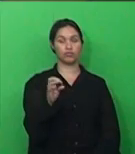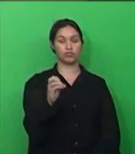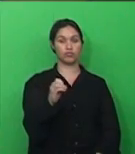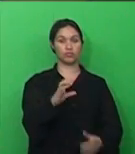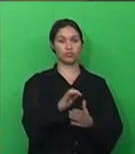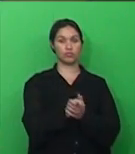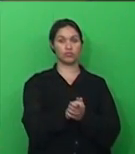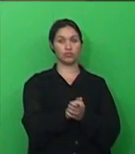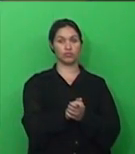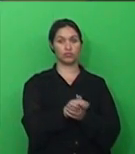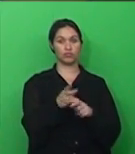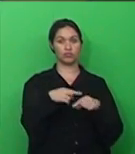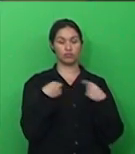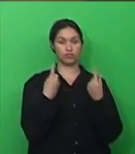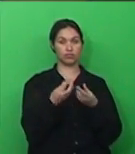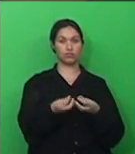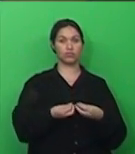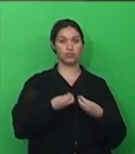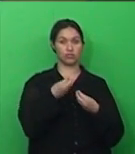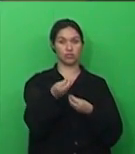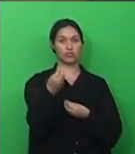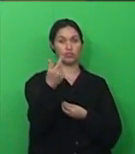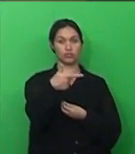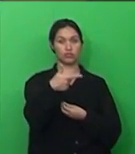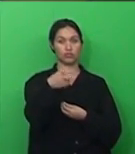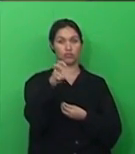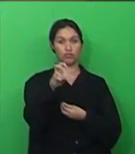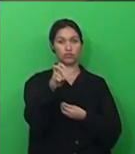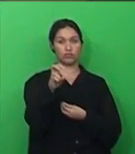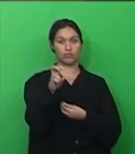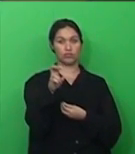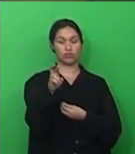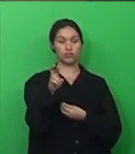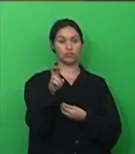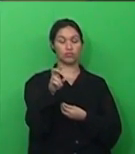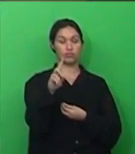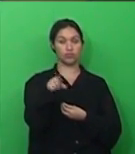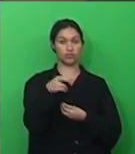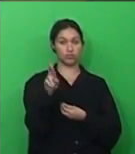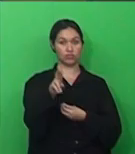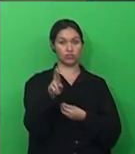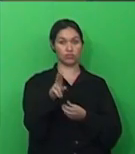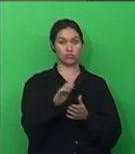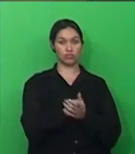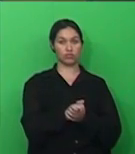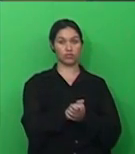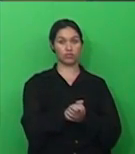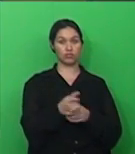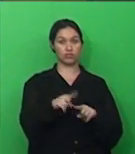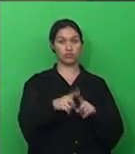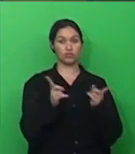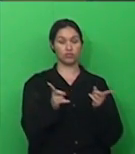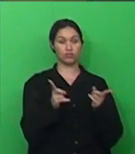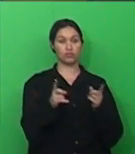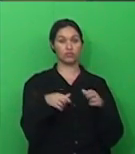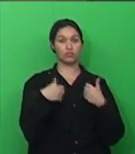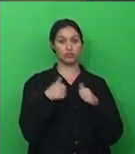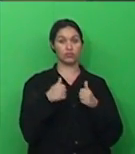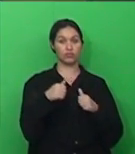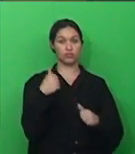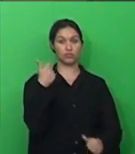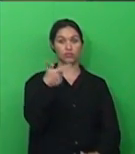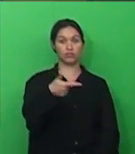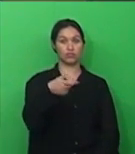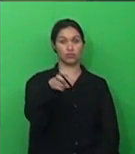tira 25 mil reais, quer dizer, a gente não sabe como é que vai tirar esse 25 mil reais, mas a gente ainda precisa de 25 mil reais para terminar de pagar cachê